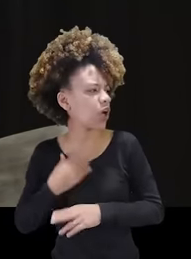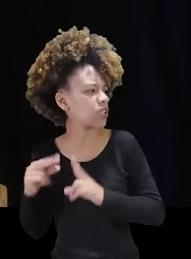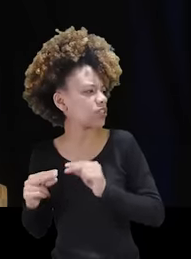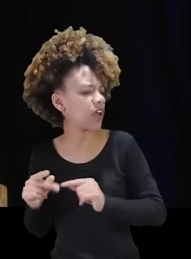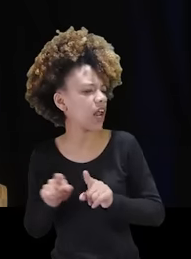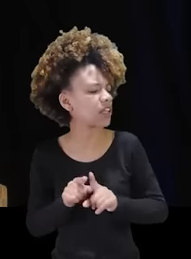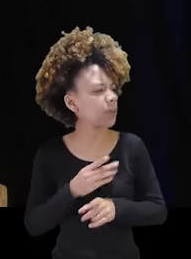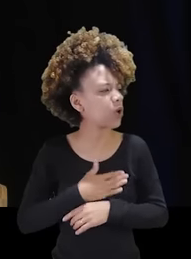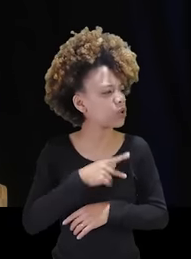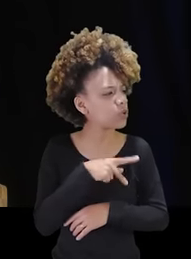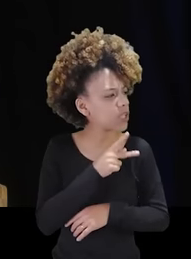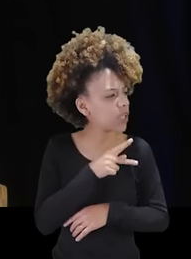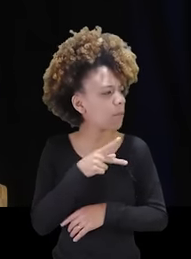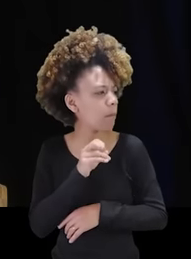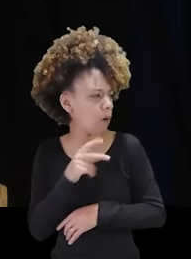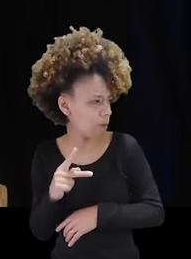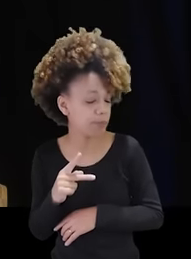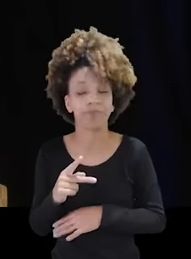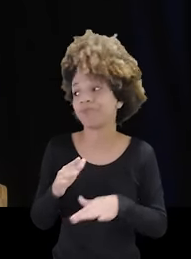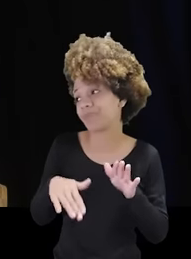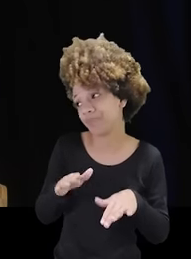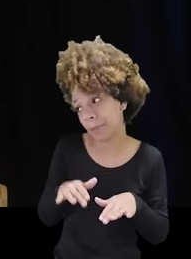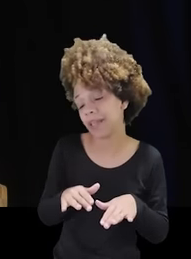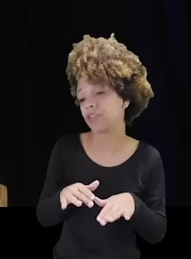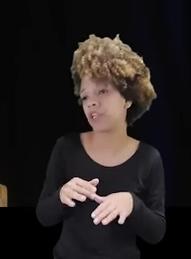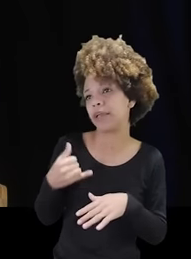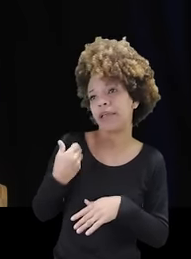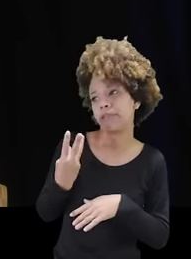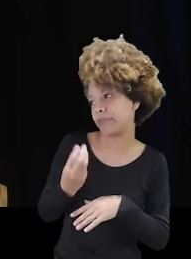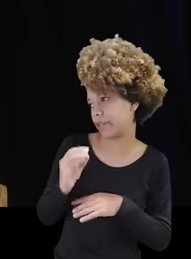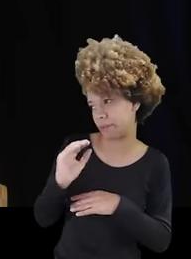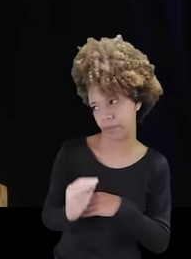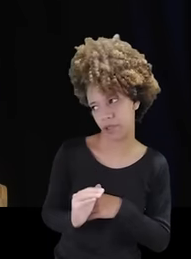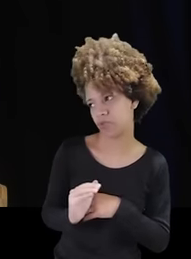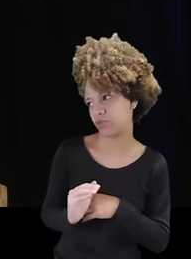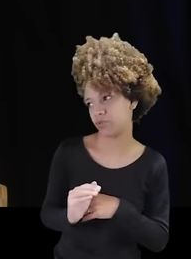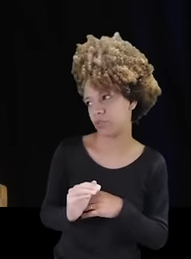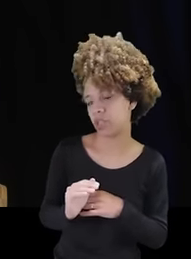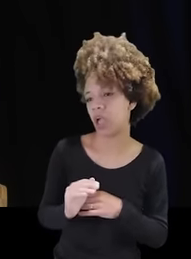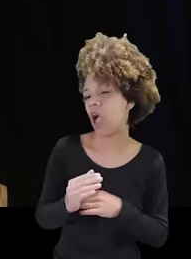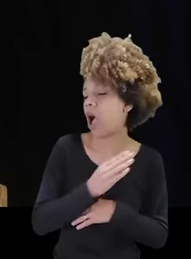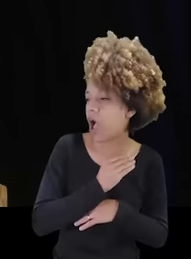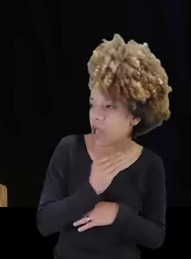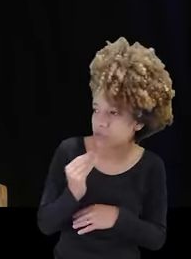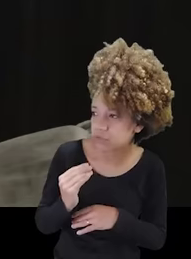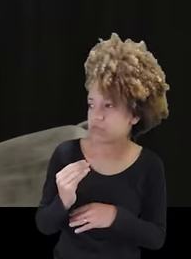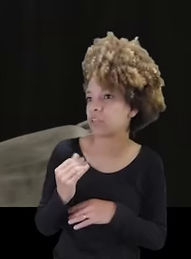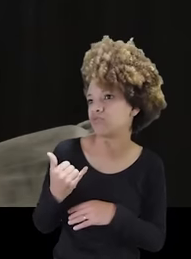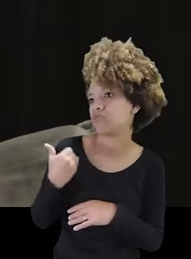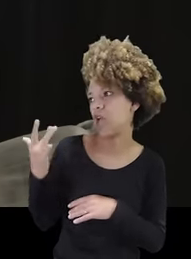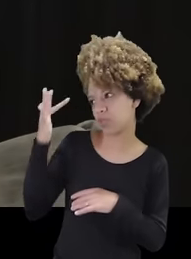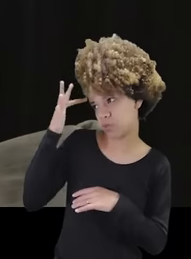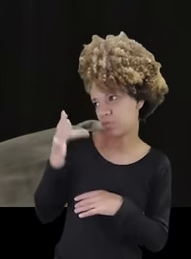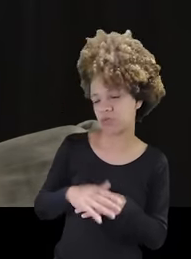não assim o k-pop o fandom geralmente o pessoal mais novo assim para baixo então é pré-adolescente até uns 30 anos